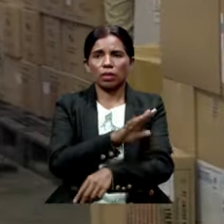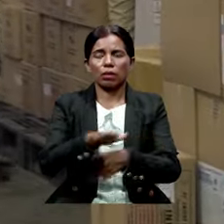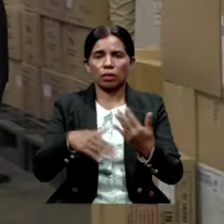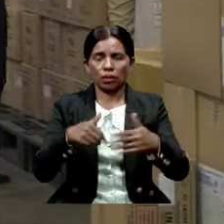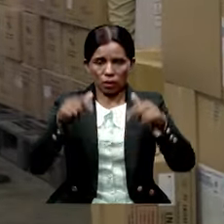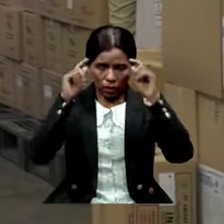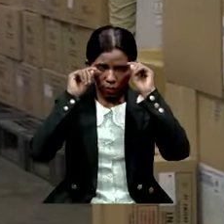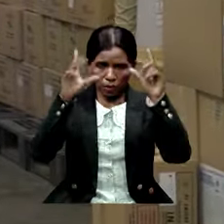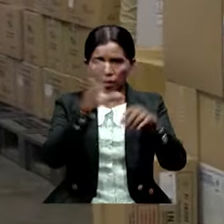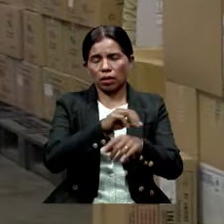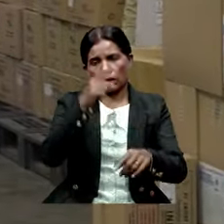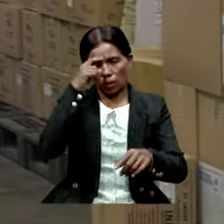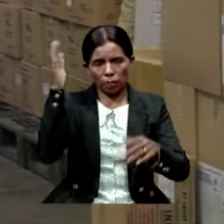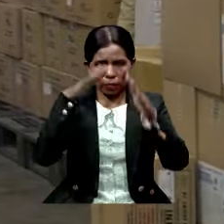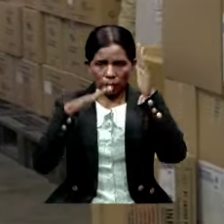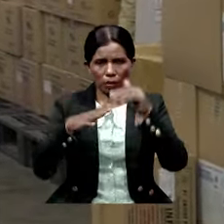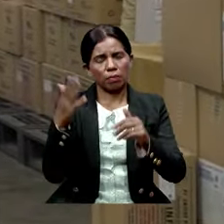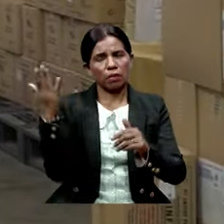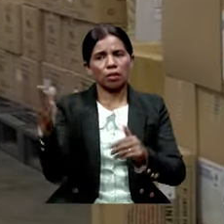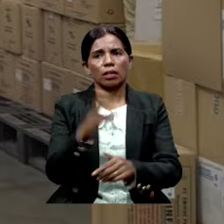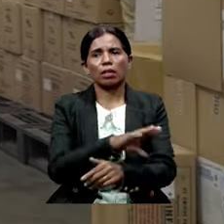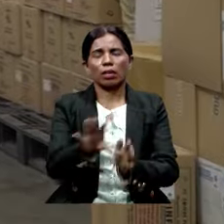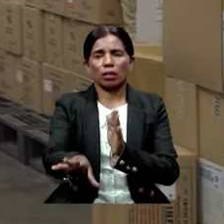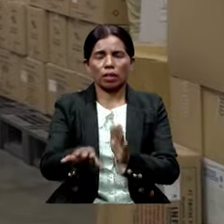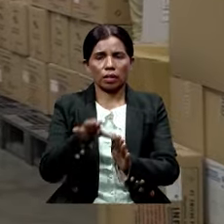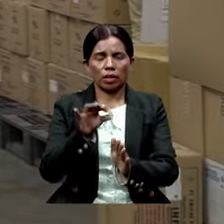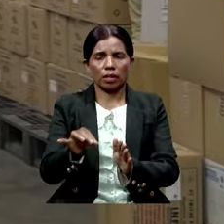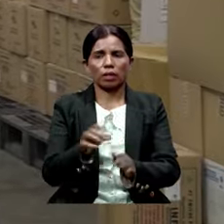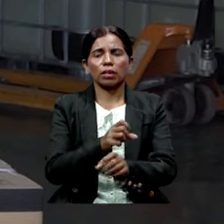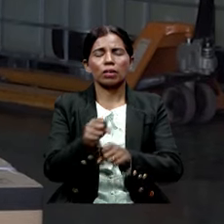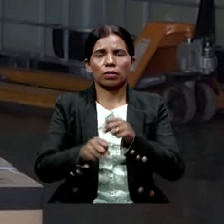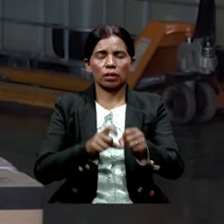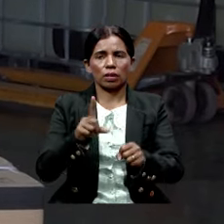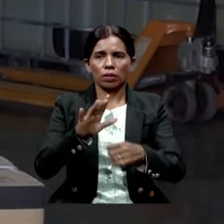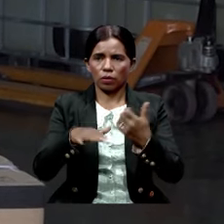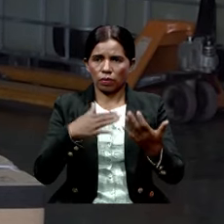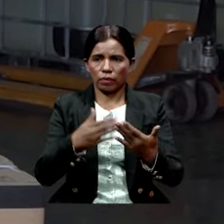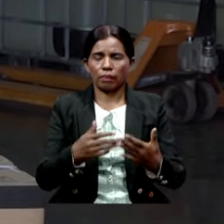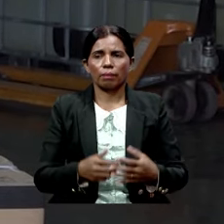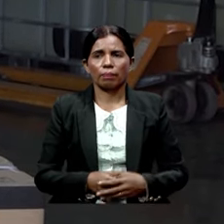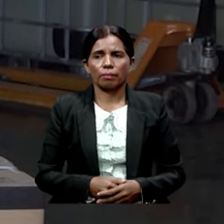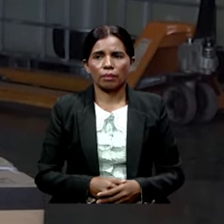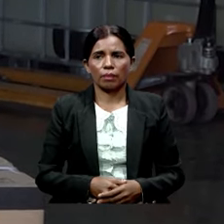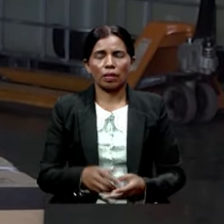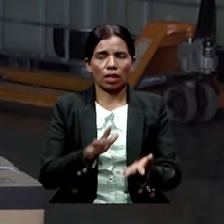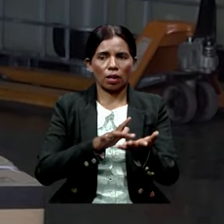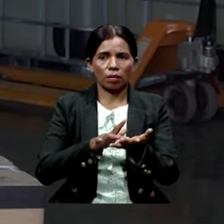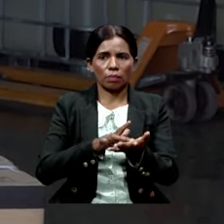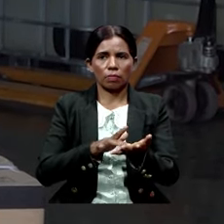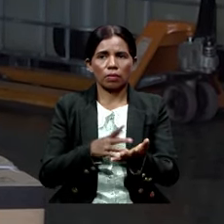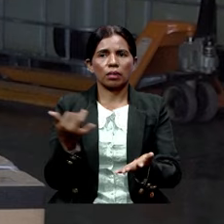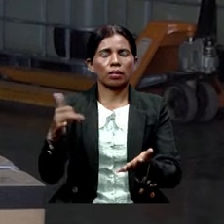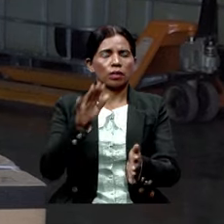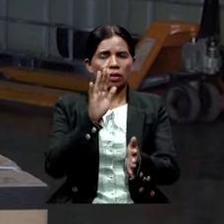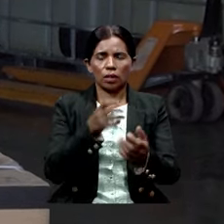território nacional tamba problema refere quase retan lamentação o si sociedade toma moro estou com moro que nebe mínimo